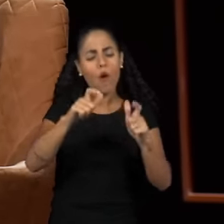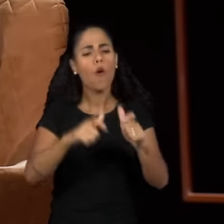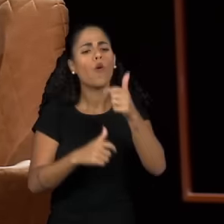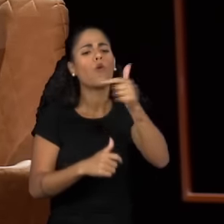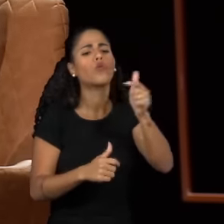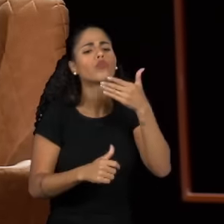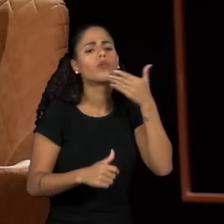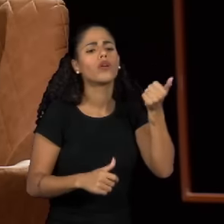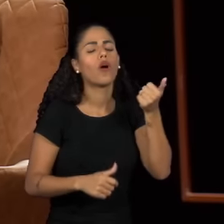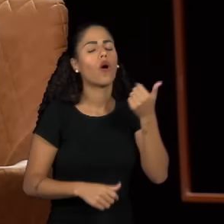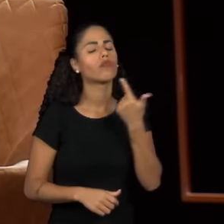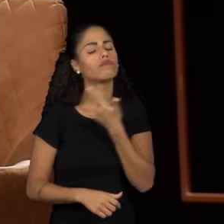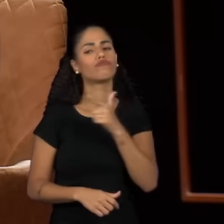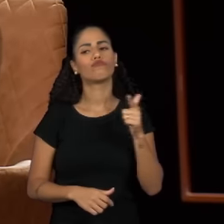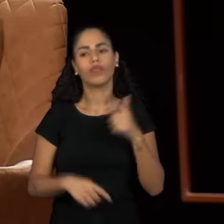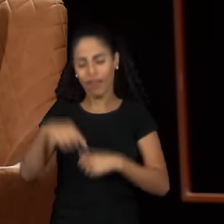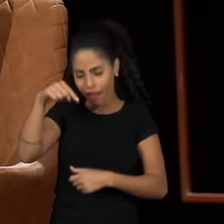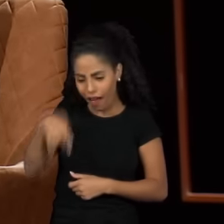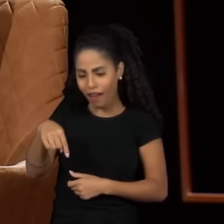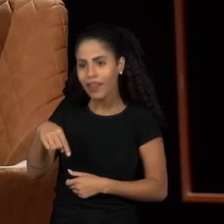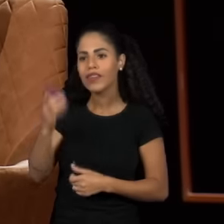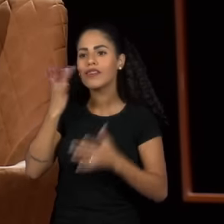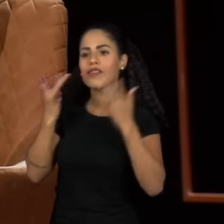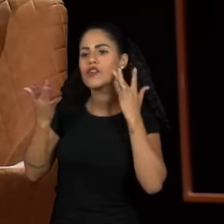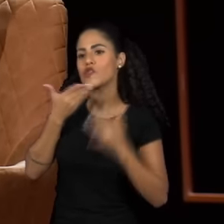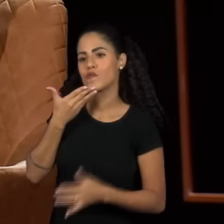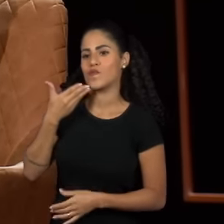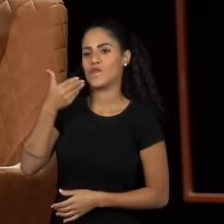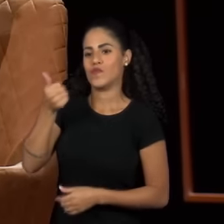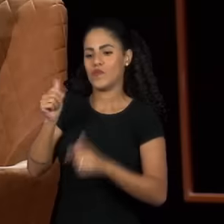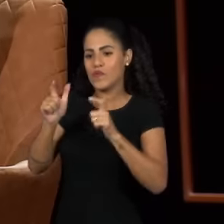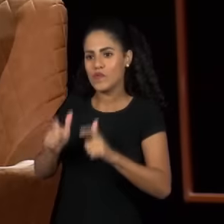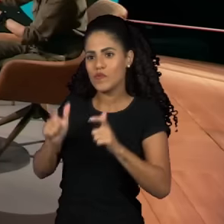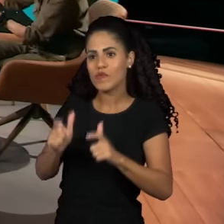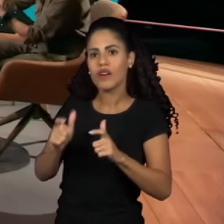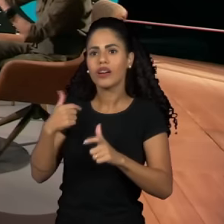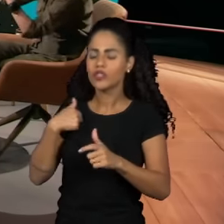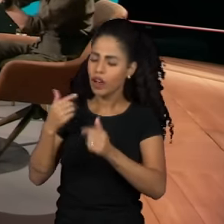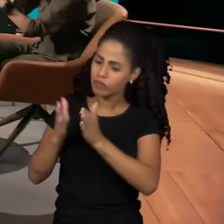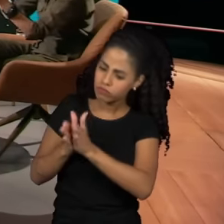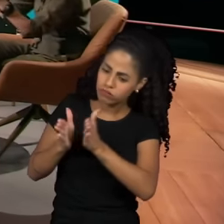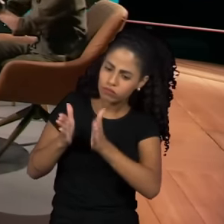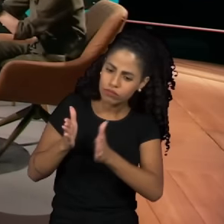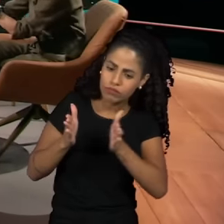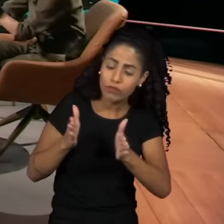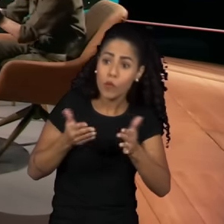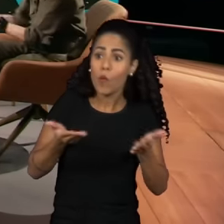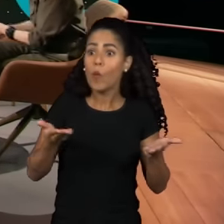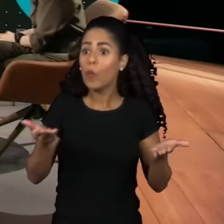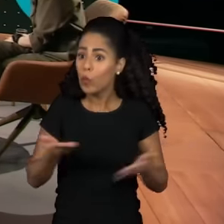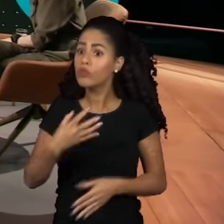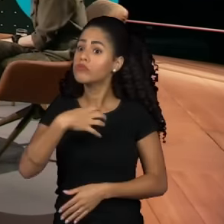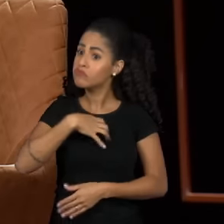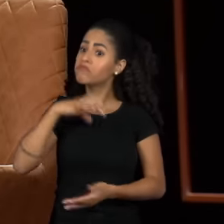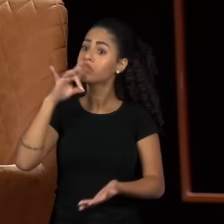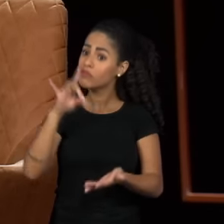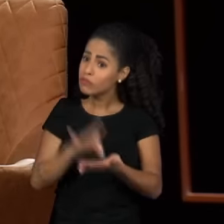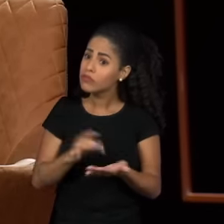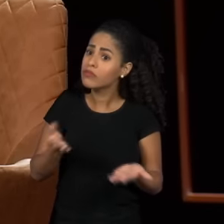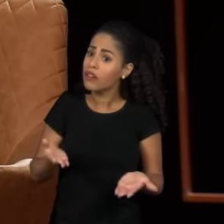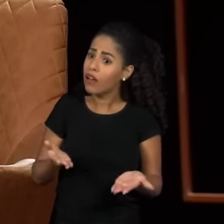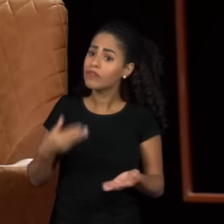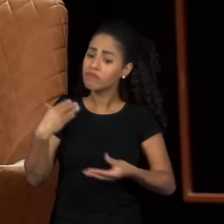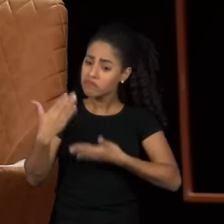esse. E ela me lembrou, e eu falei, olha, porque isso tudo já vai fazendo, né, a gente vai montando o quebra-cabeça. E